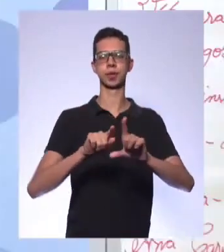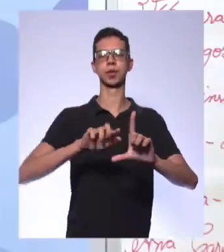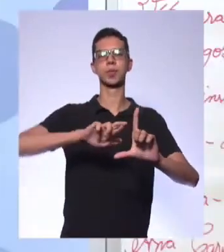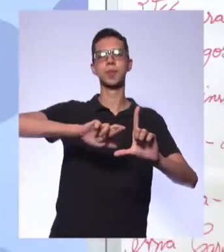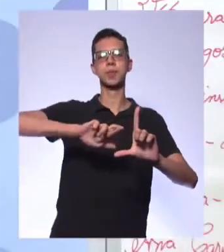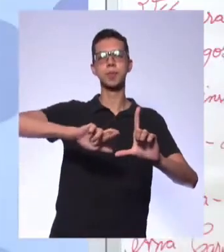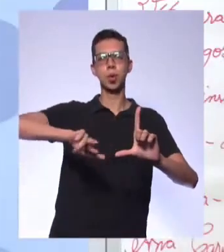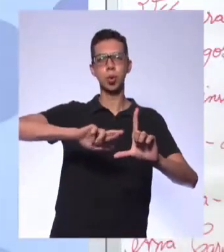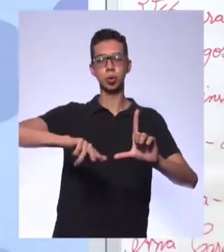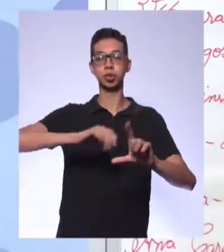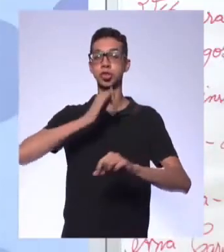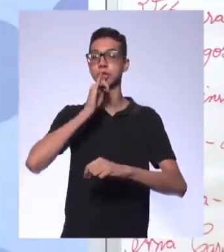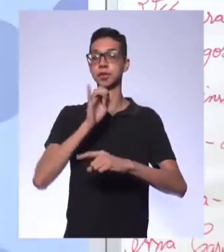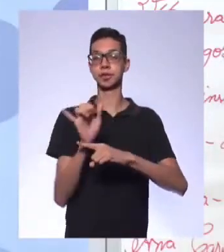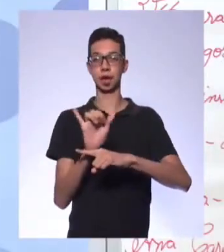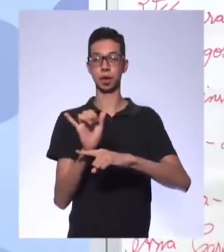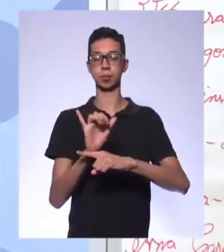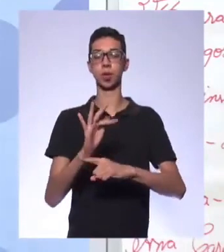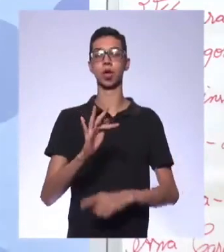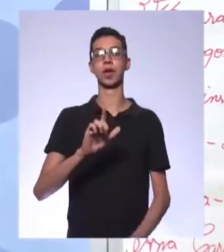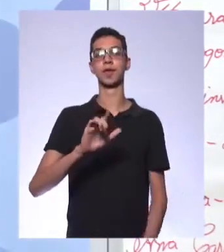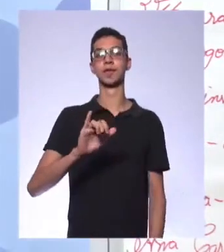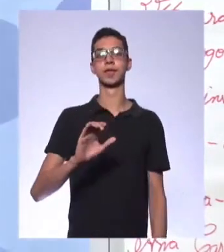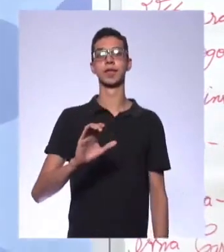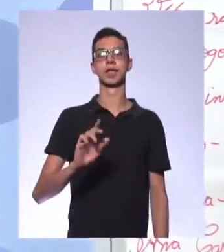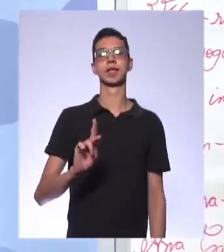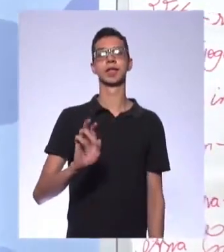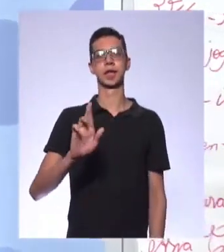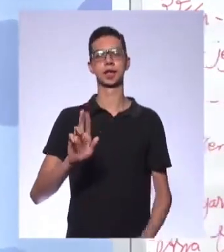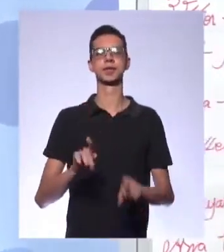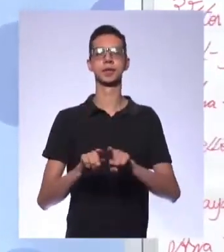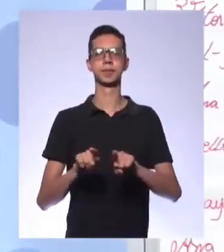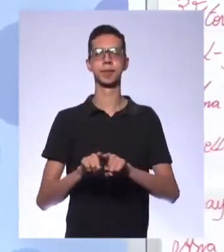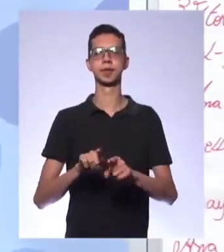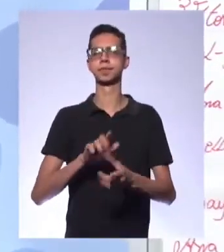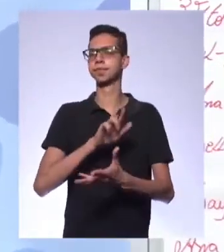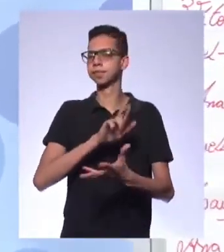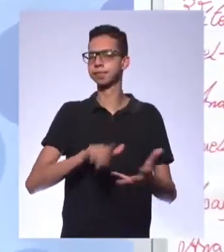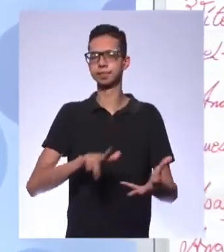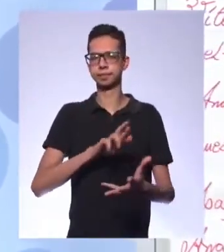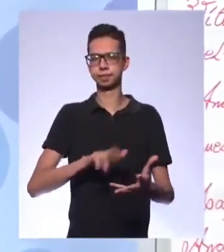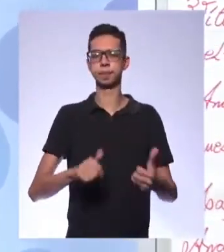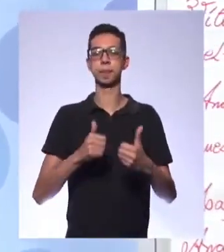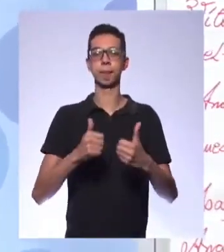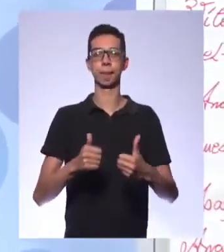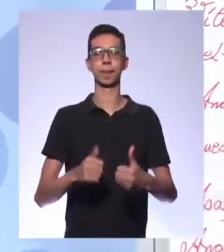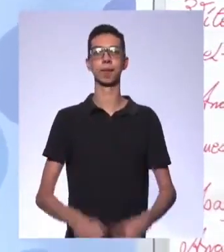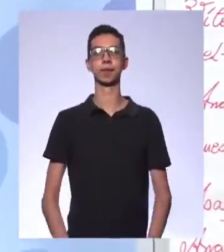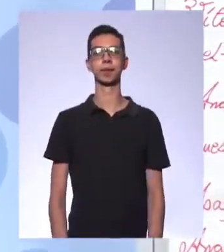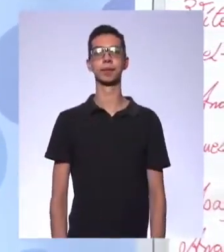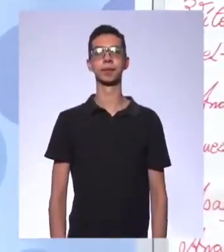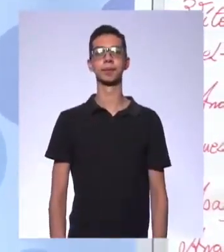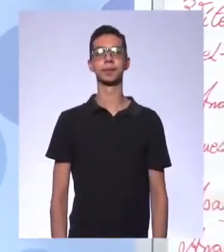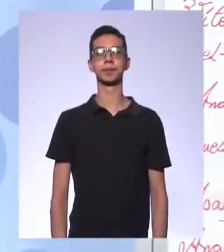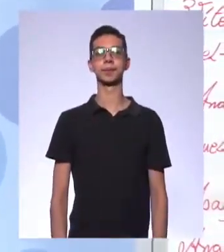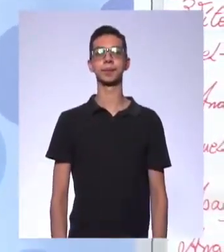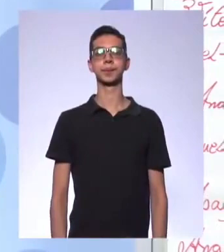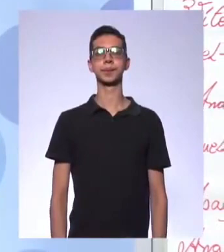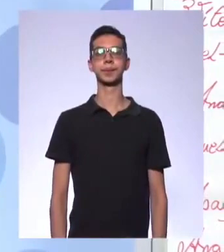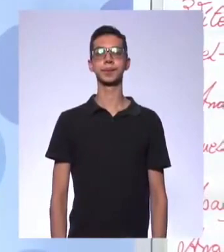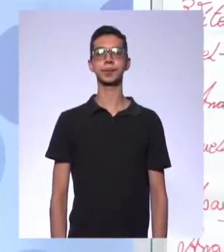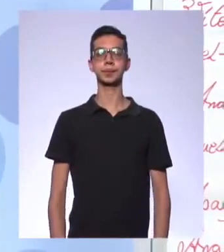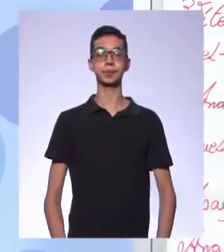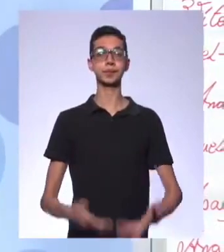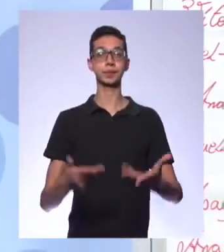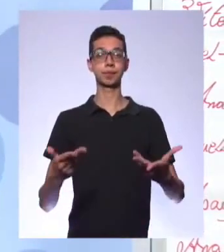como o YouTube, o Flickr, o SlideShare, o Vimeo, entre outros, tá? Olha só. Então,